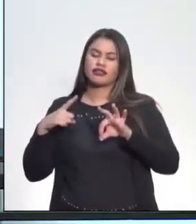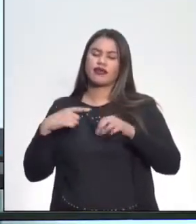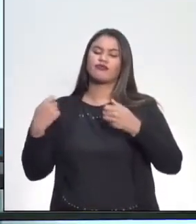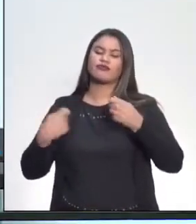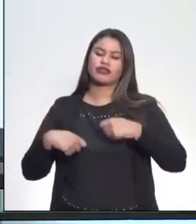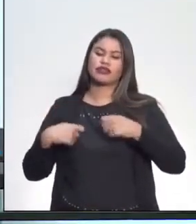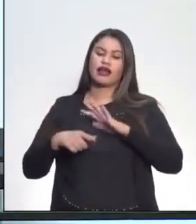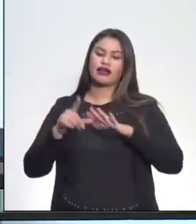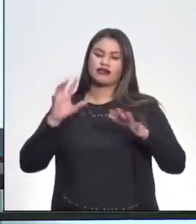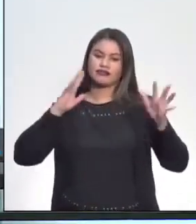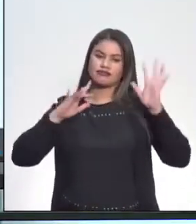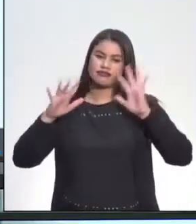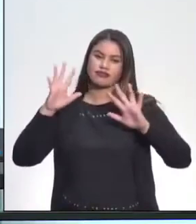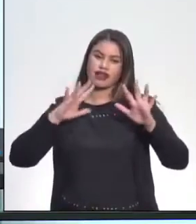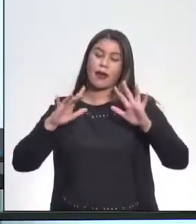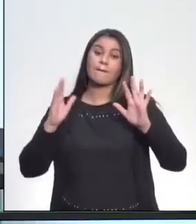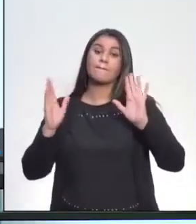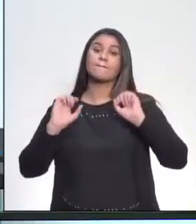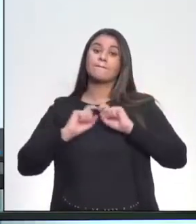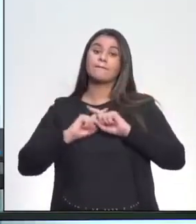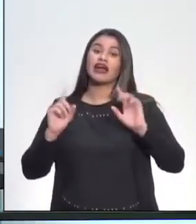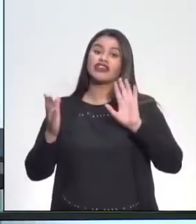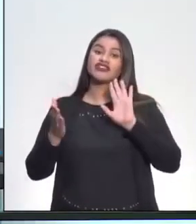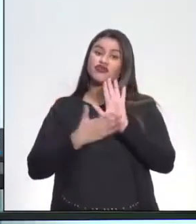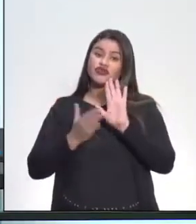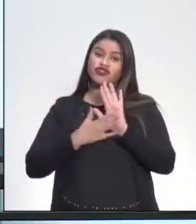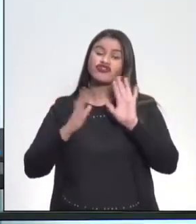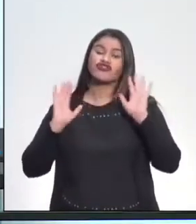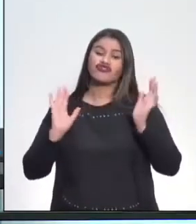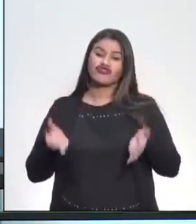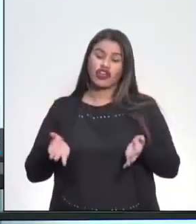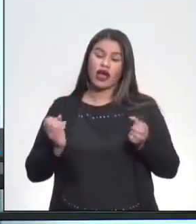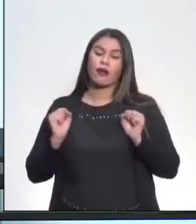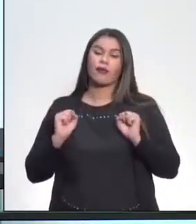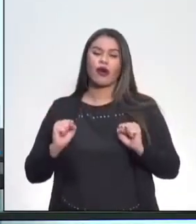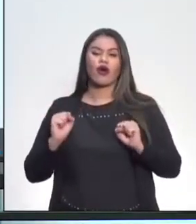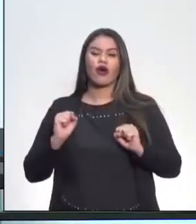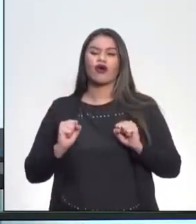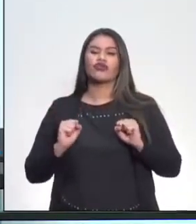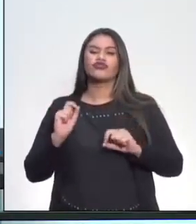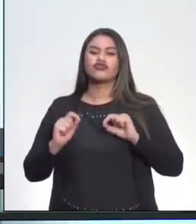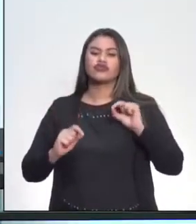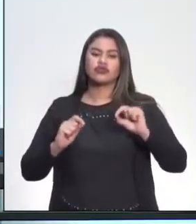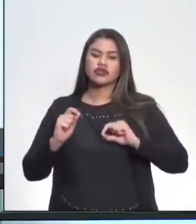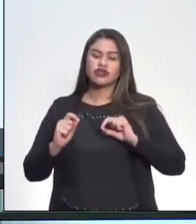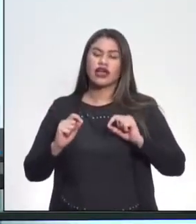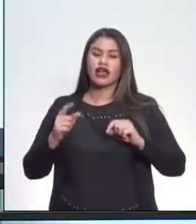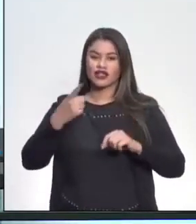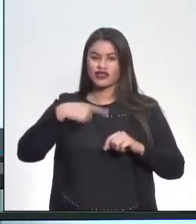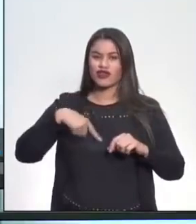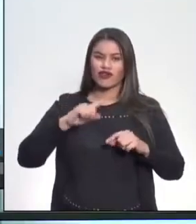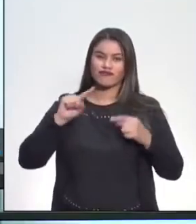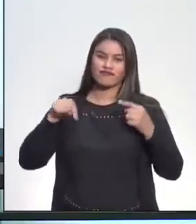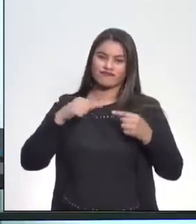se você tiver uma proposta concisa, uma proposta bem feita, bem elaborada, que é a nossa intenção aqui, né, é ajudar vocês